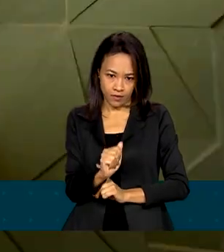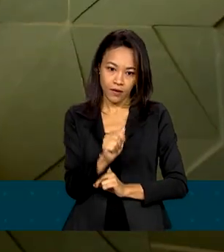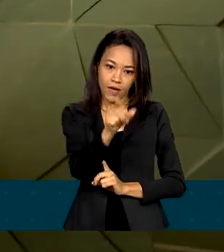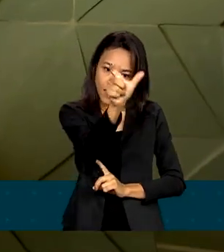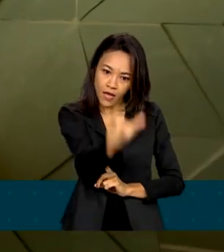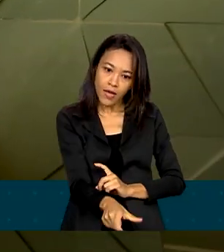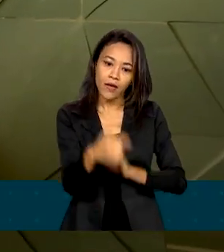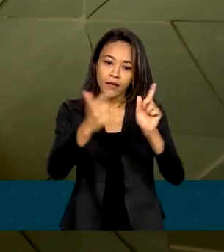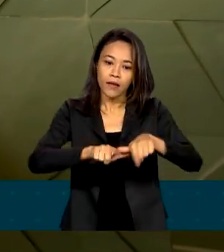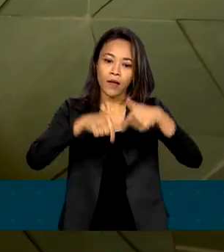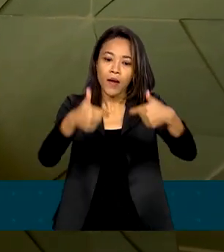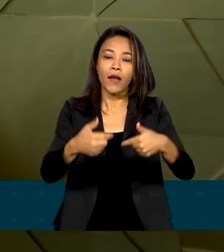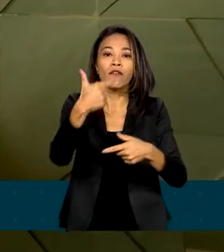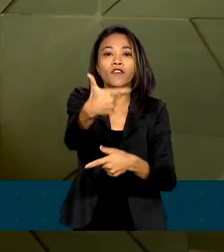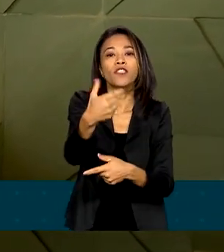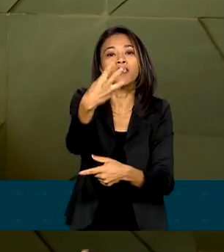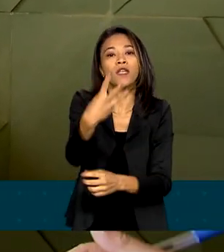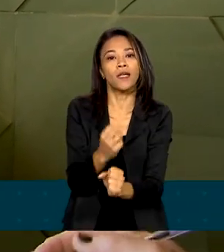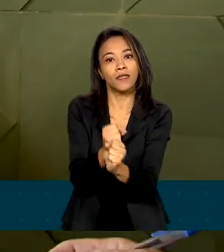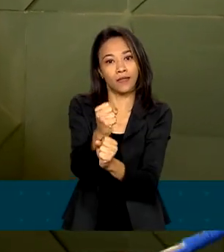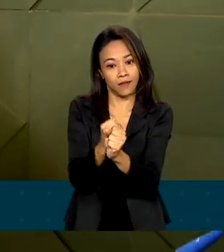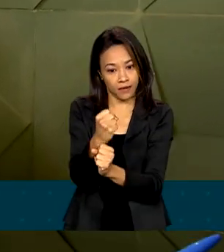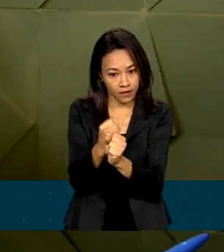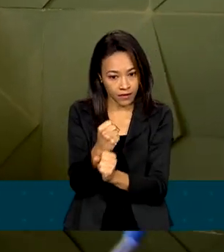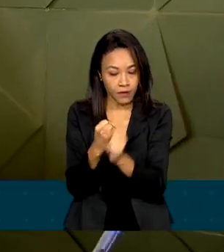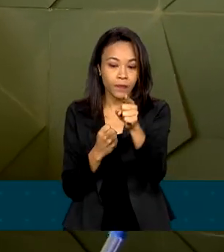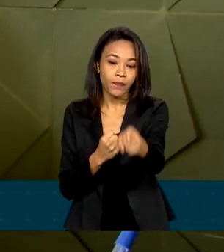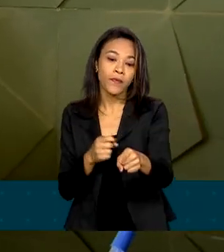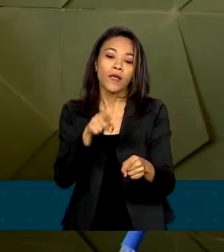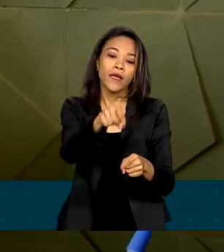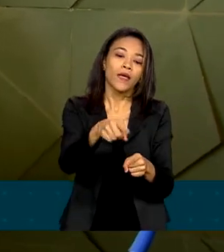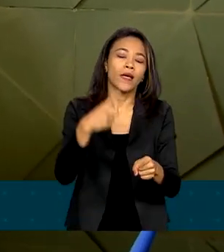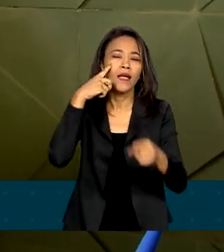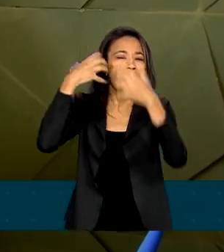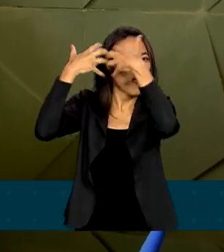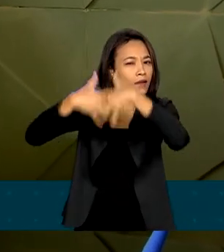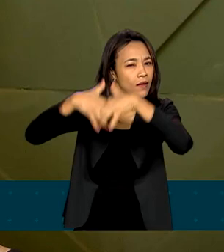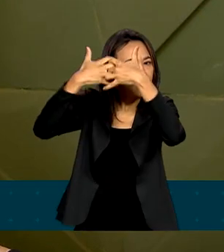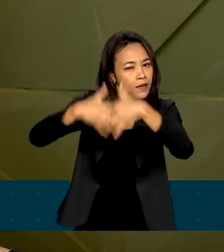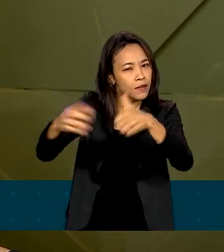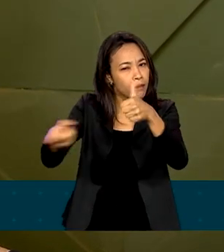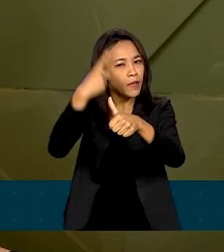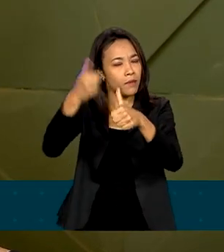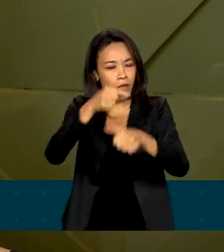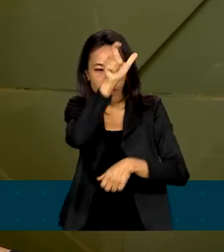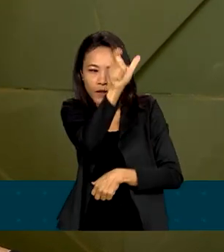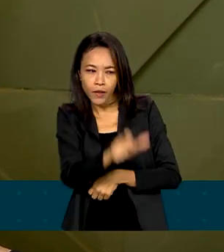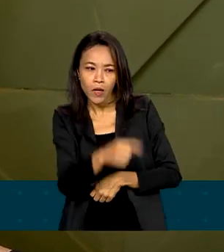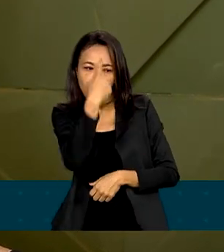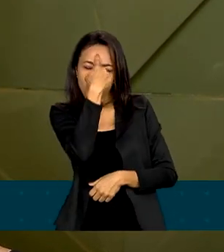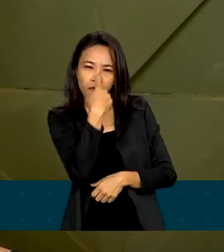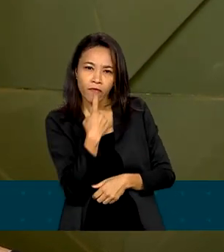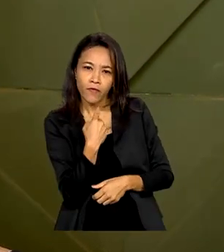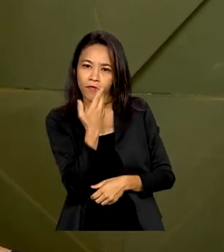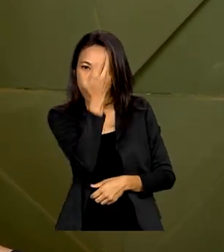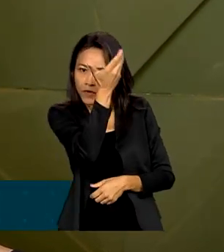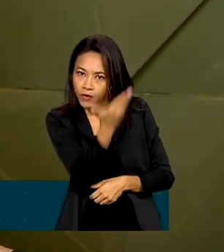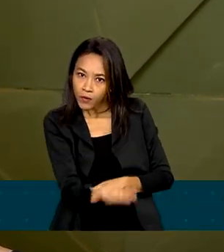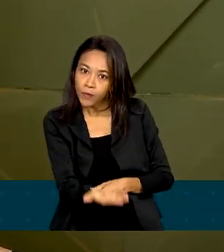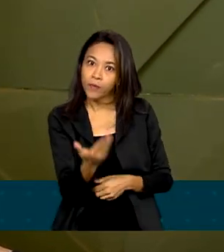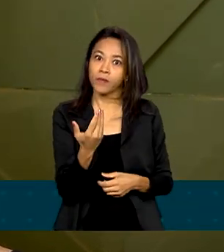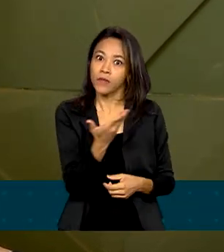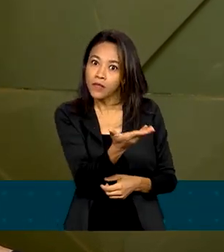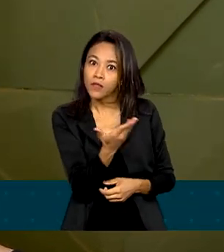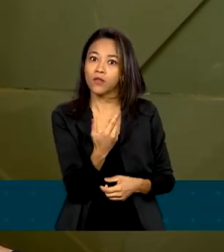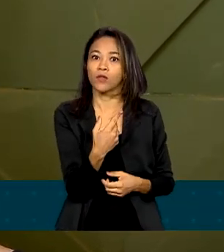anos. Antes de alugar um apartamento, ele faz uma análise do cliente. Perfil do cliente também, isso influencia